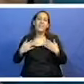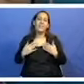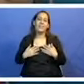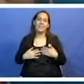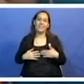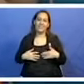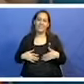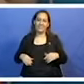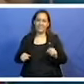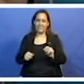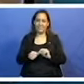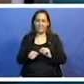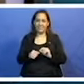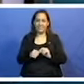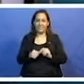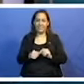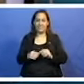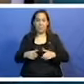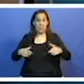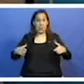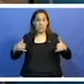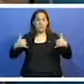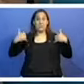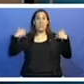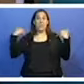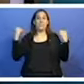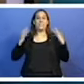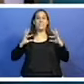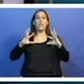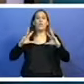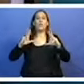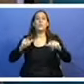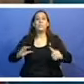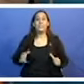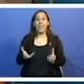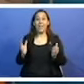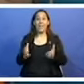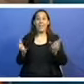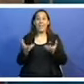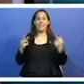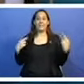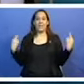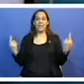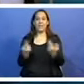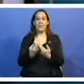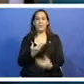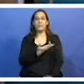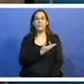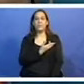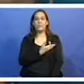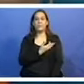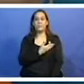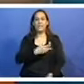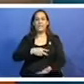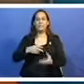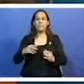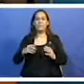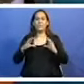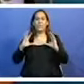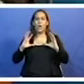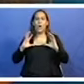feito um grande baile e a todos animou. Reuniu grandes amigos e o salão logo